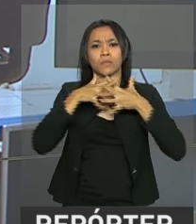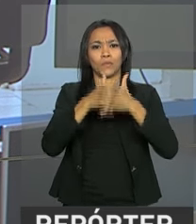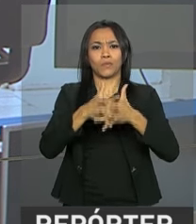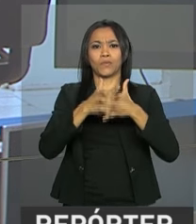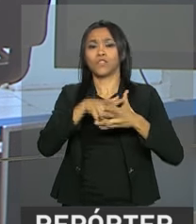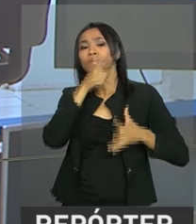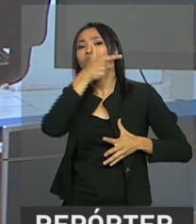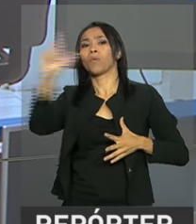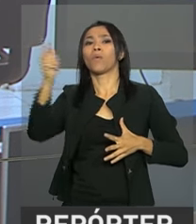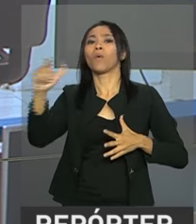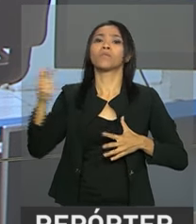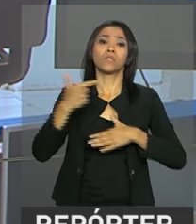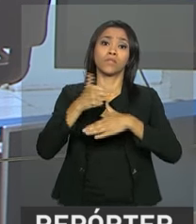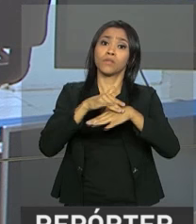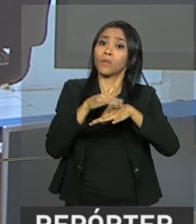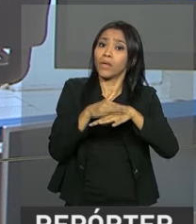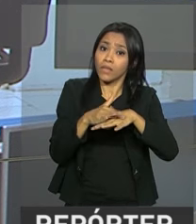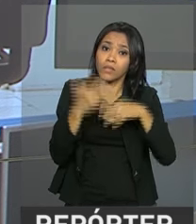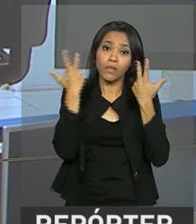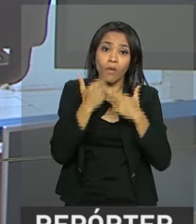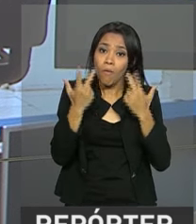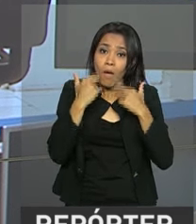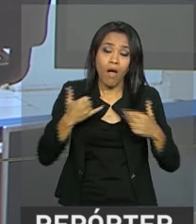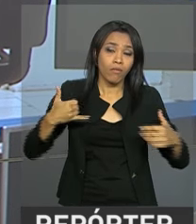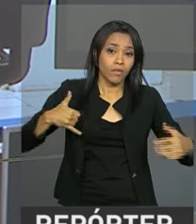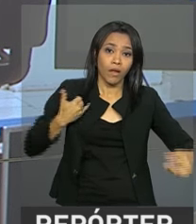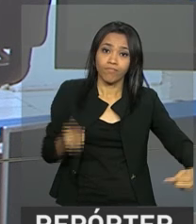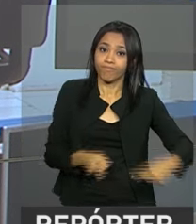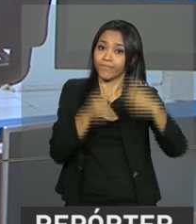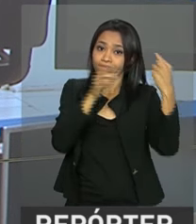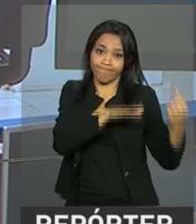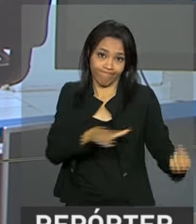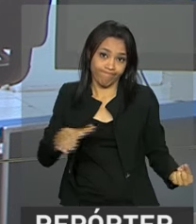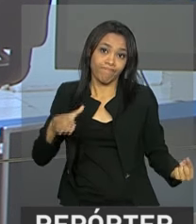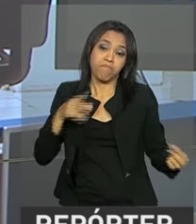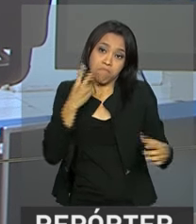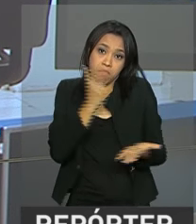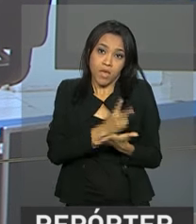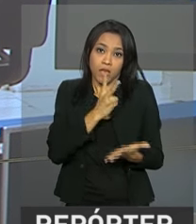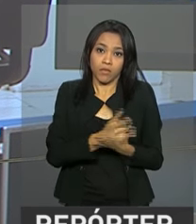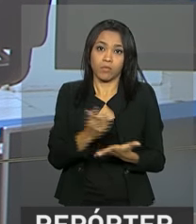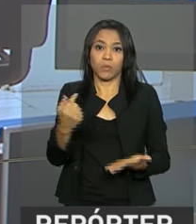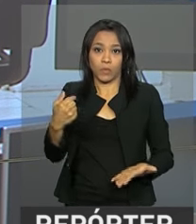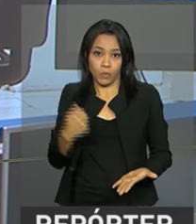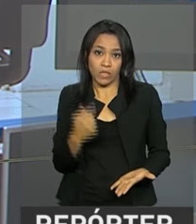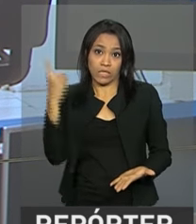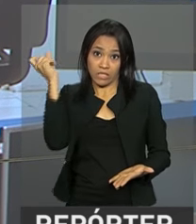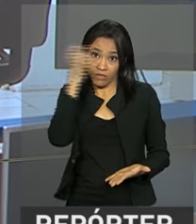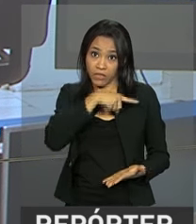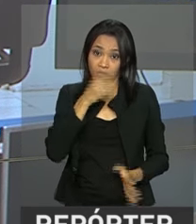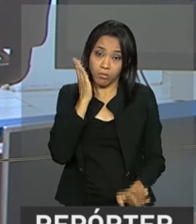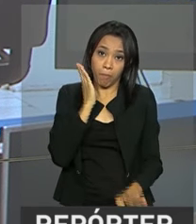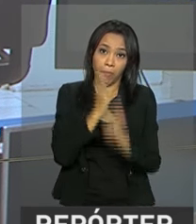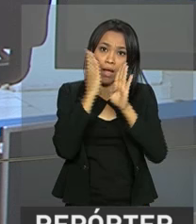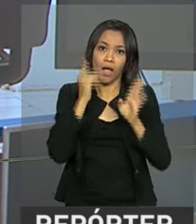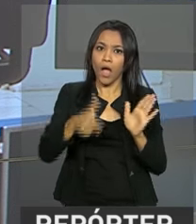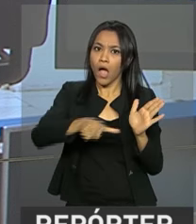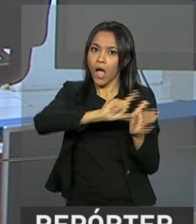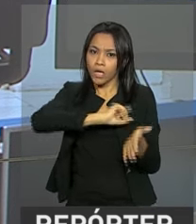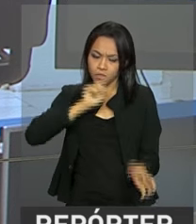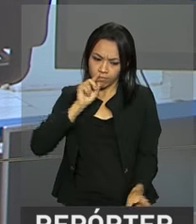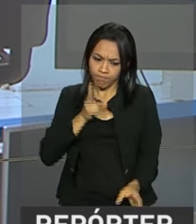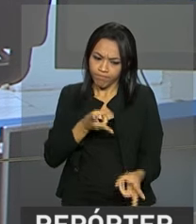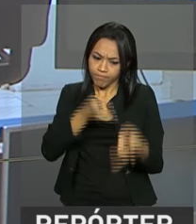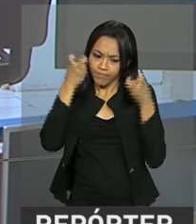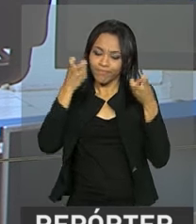os de outras doenças comuns da infância. Mesmo com essa dificuldade, o diagnóstico precoce é essencial